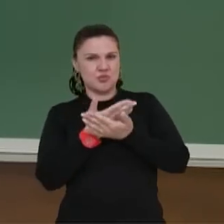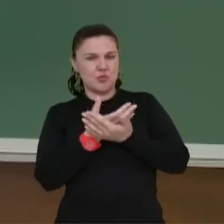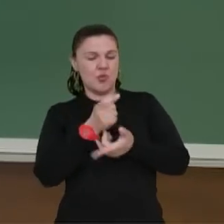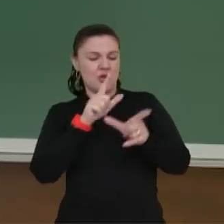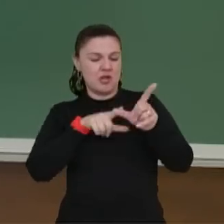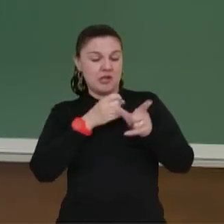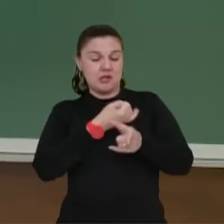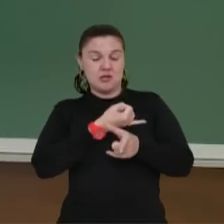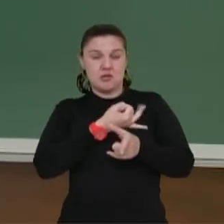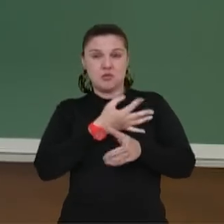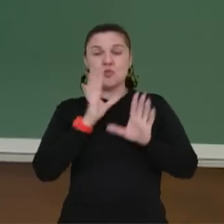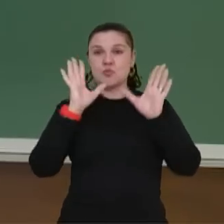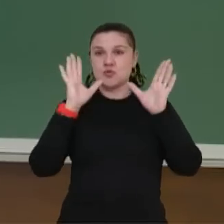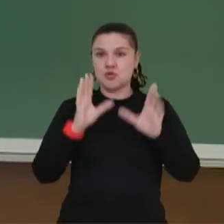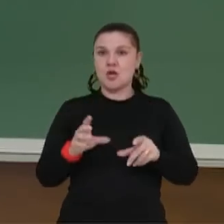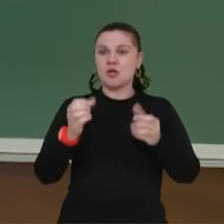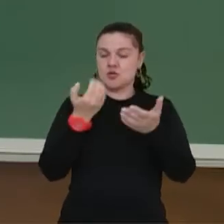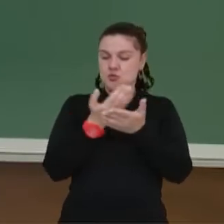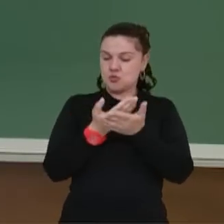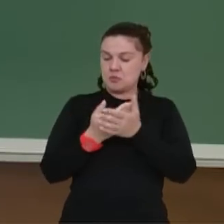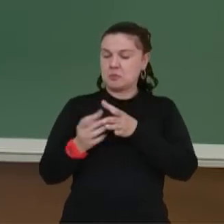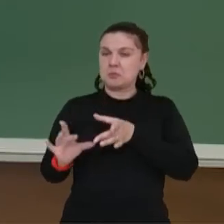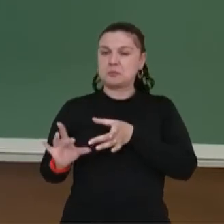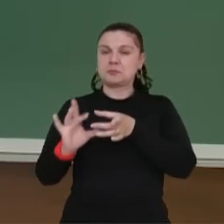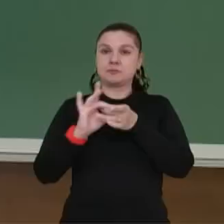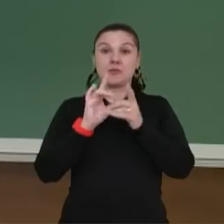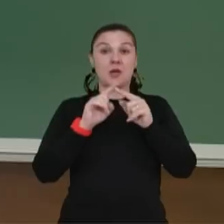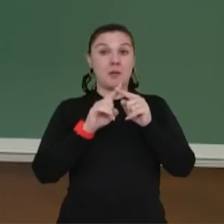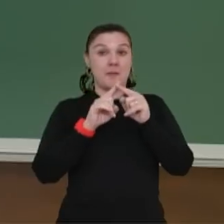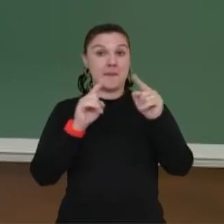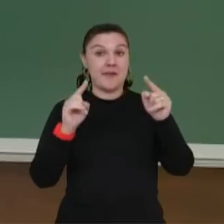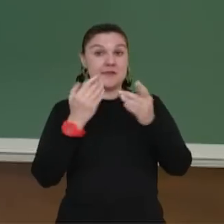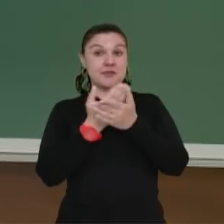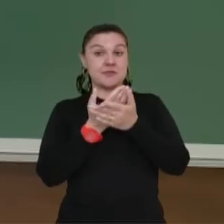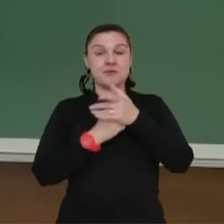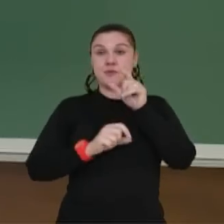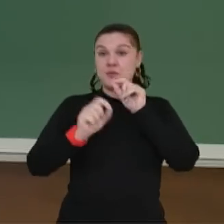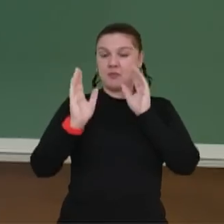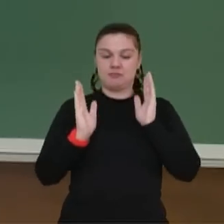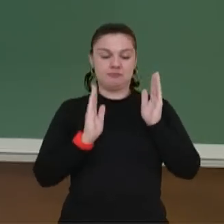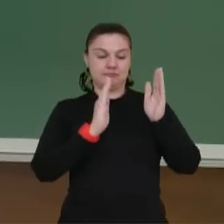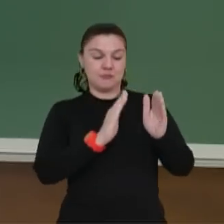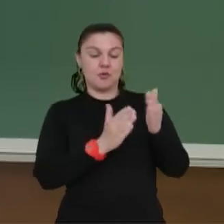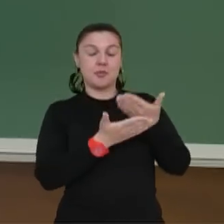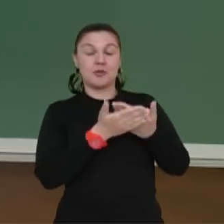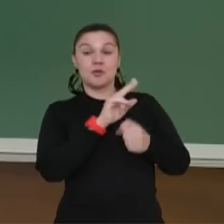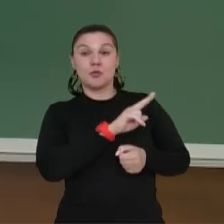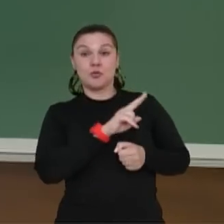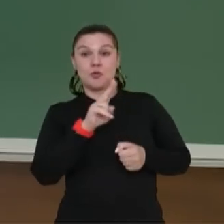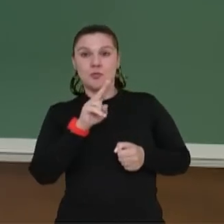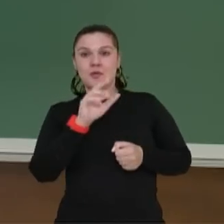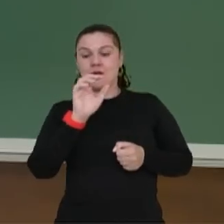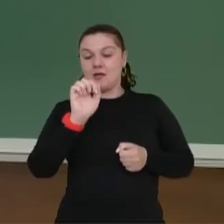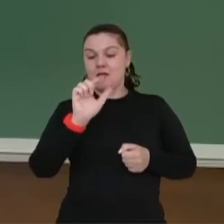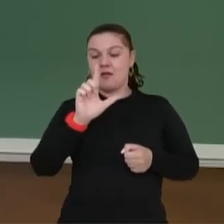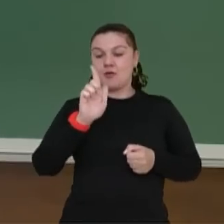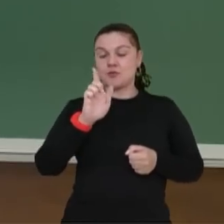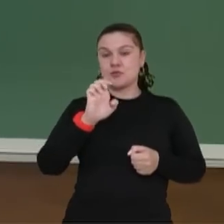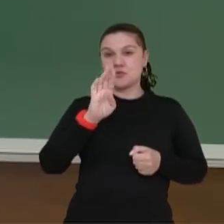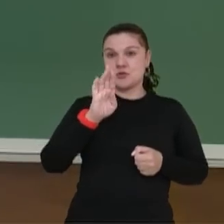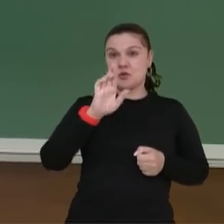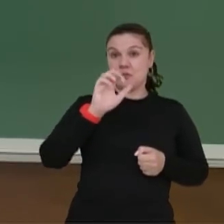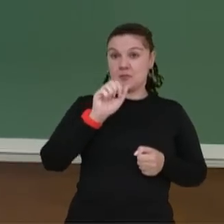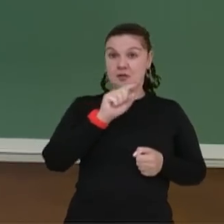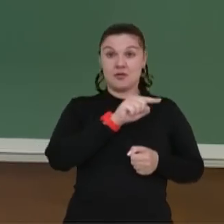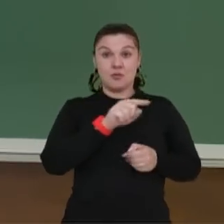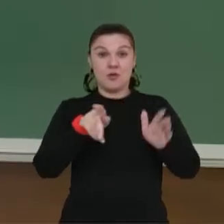outras aulas, solucionamos problemas envolvendo letras e números, mas a gente estava trabalhando uma parte da matemática que se chama álgebra. tá?